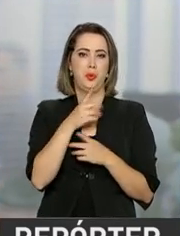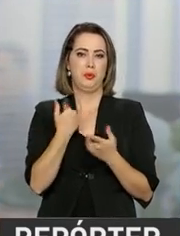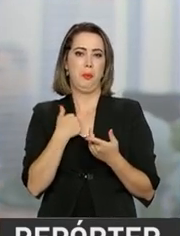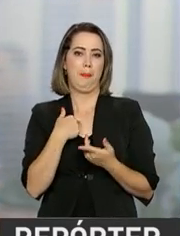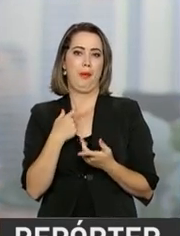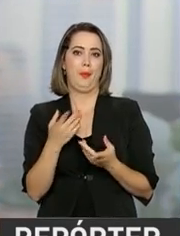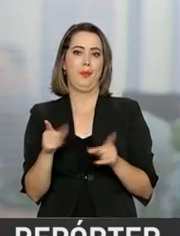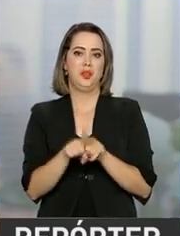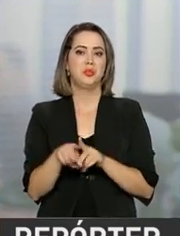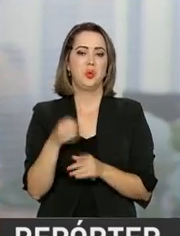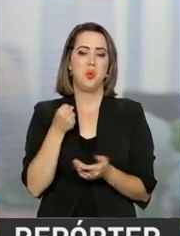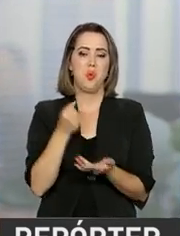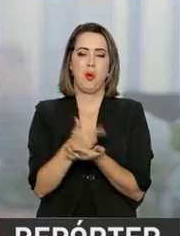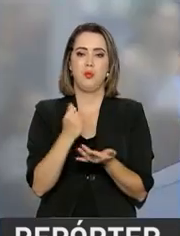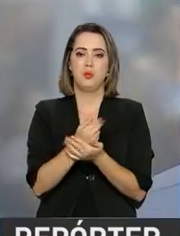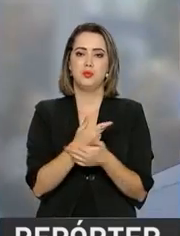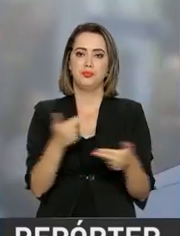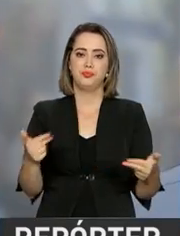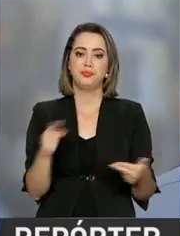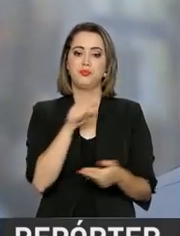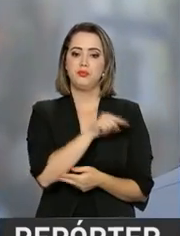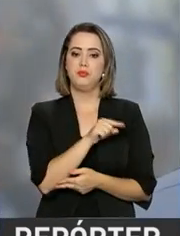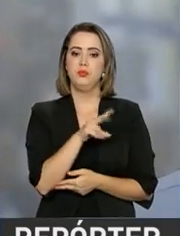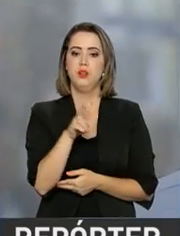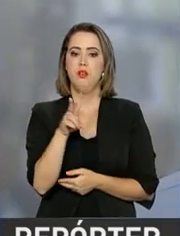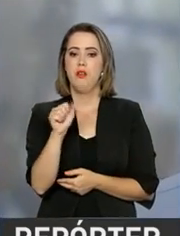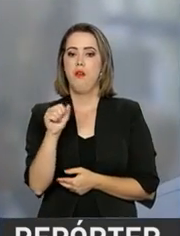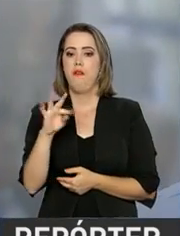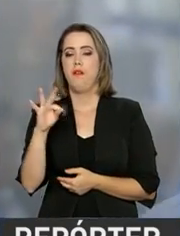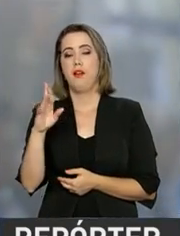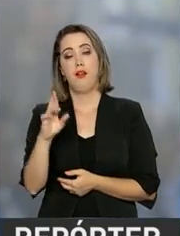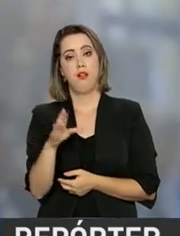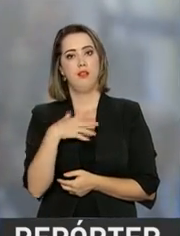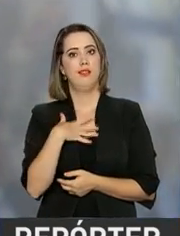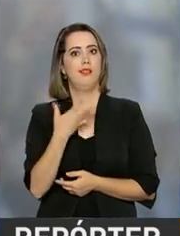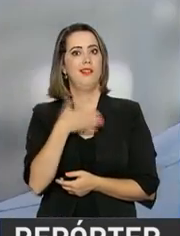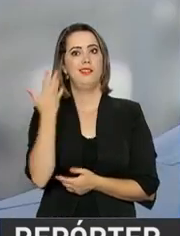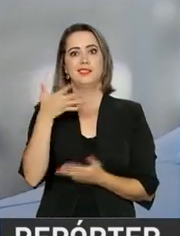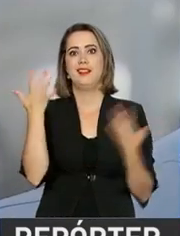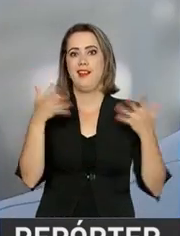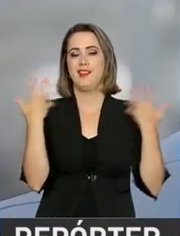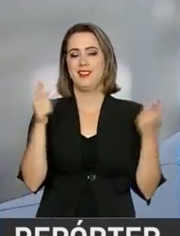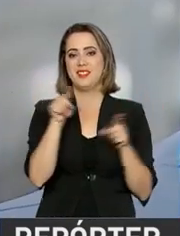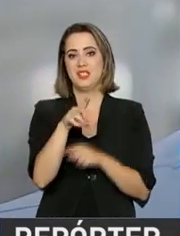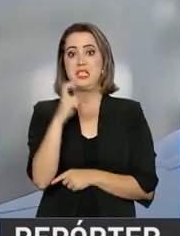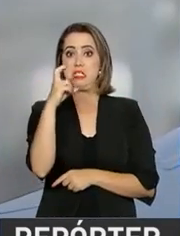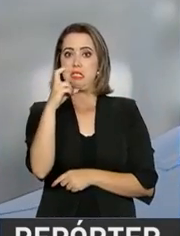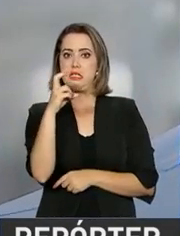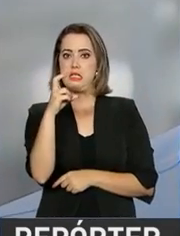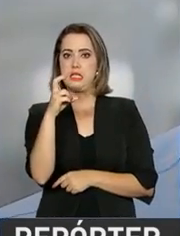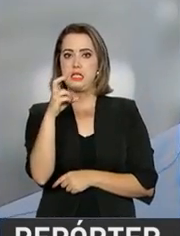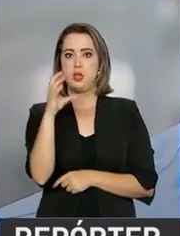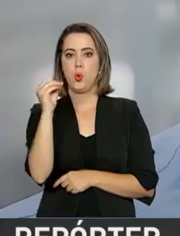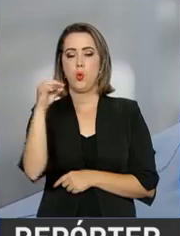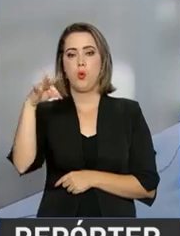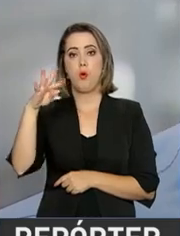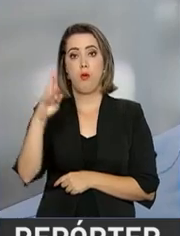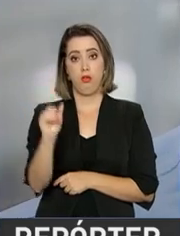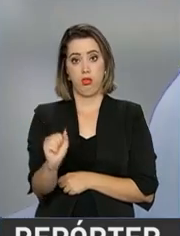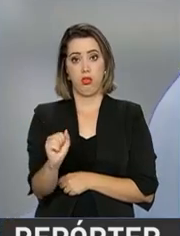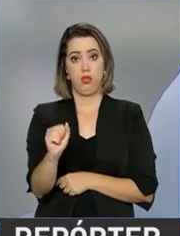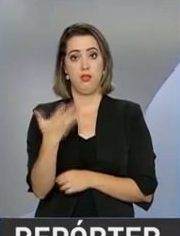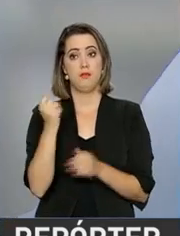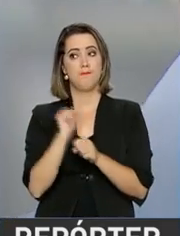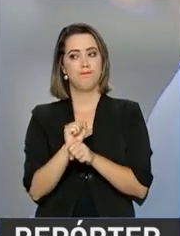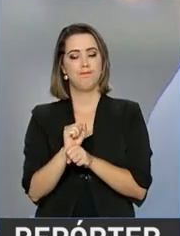coisa com esse dinheiro. Walter não esconde a alegria. Só alegria. Ele tinha 5 contas inativas na Caixa,